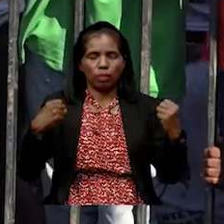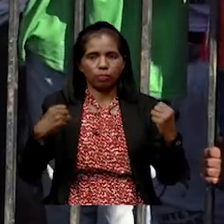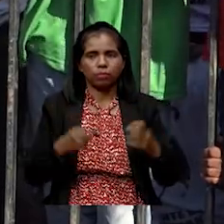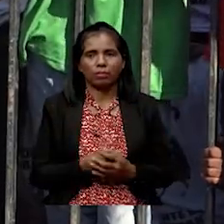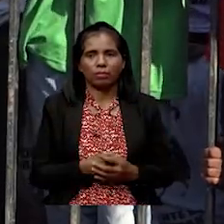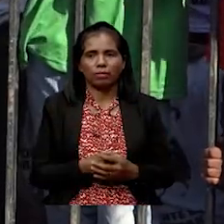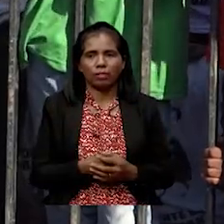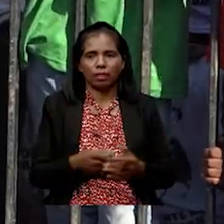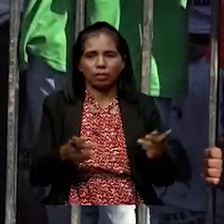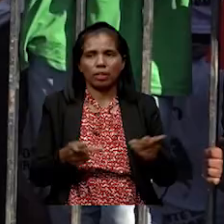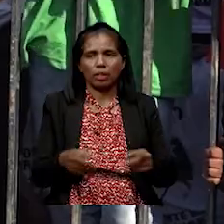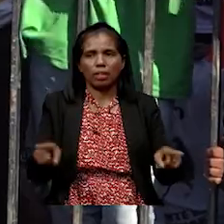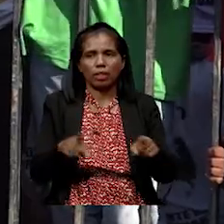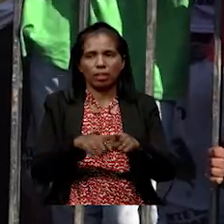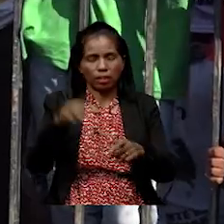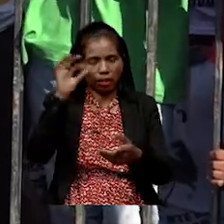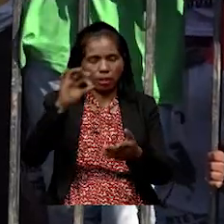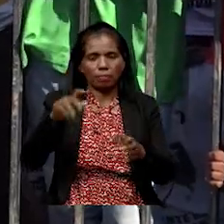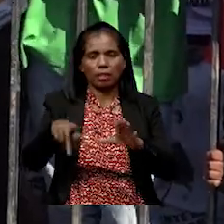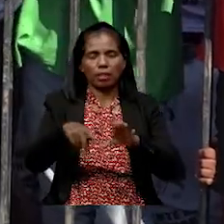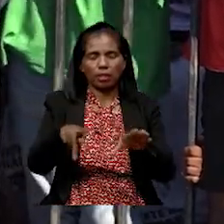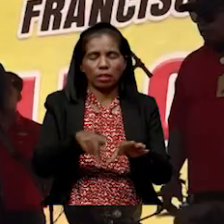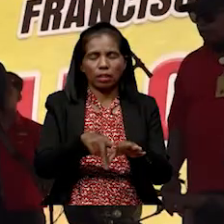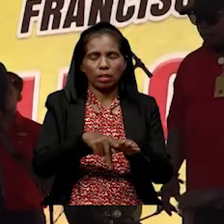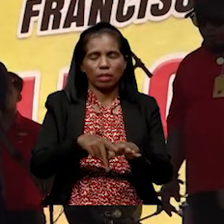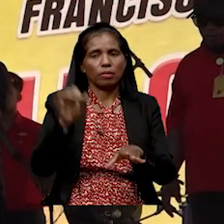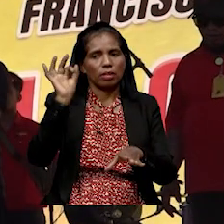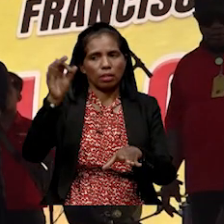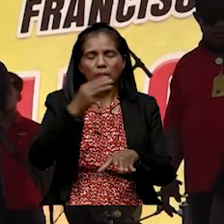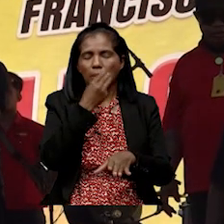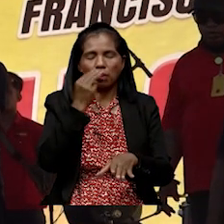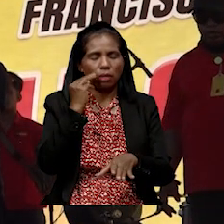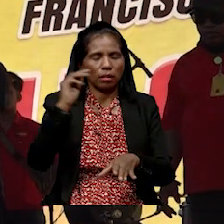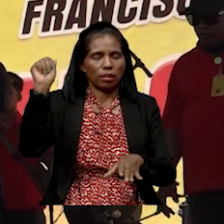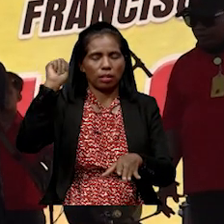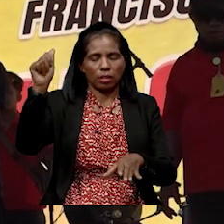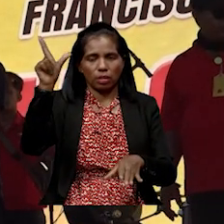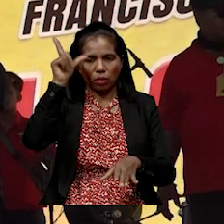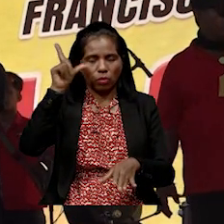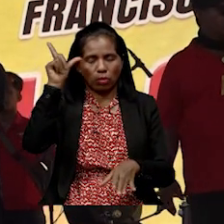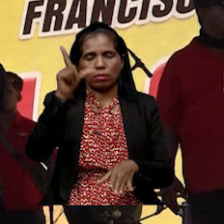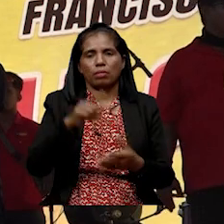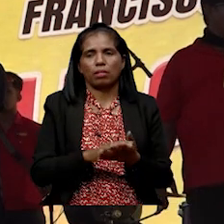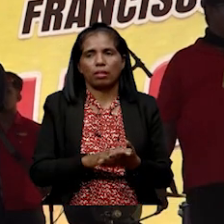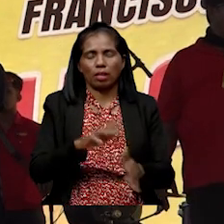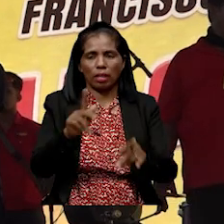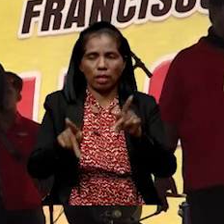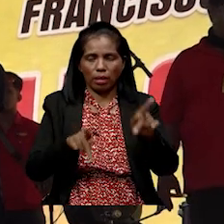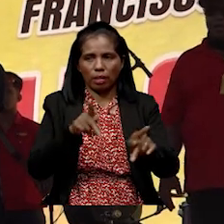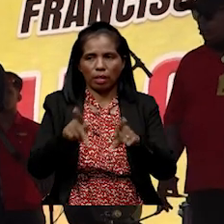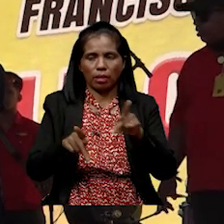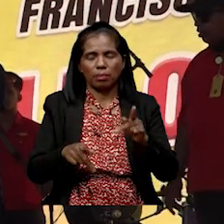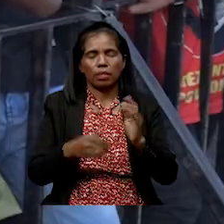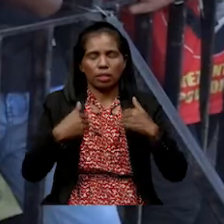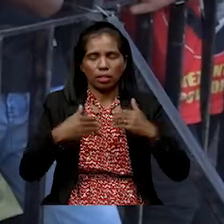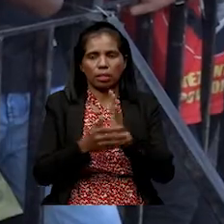Ia fatin hanesan sekretaris jeral partido Fretilin Maria Alkatiri Hateten, kandidatu Francisco Guterres Lolo, ema ida nebe